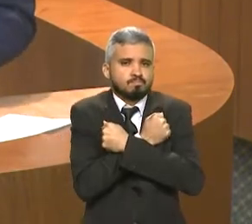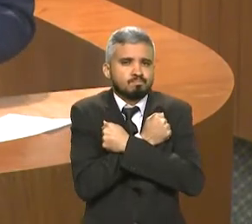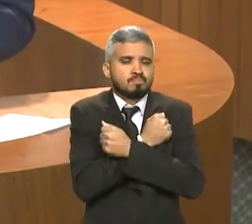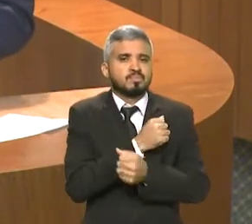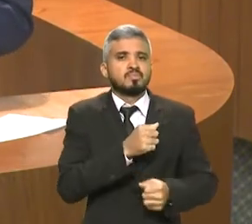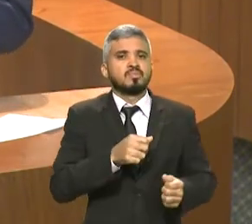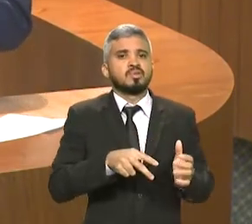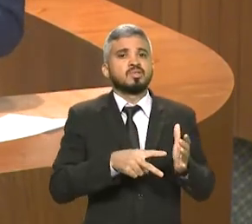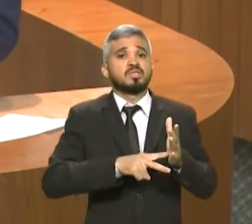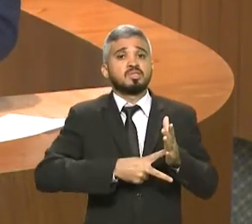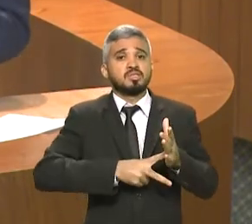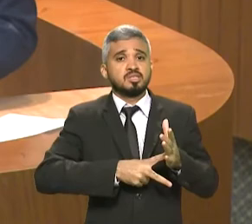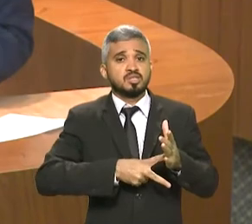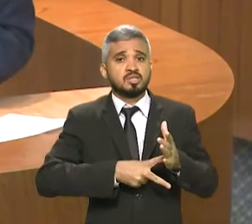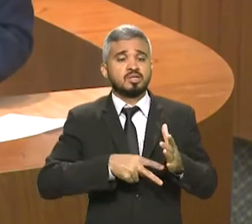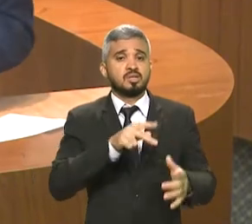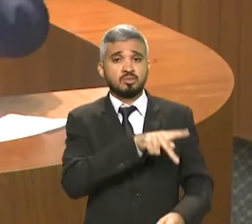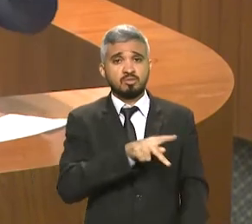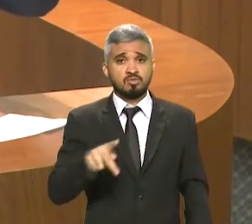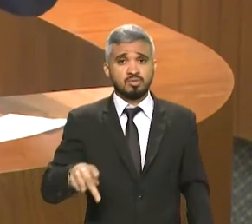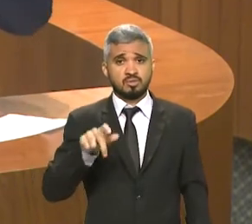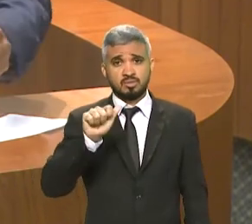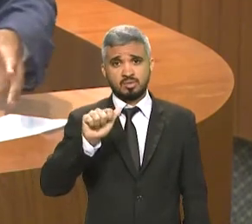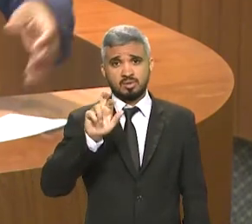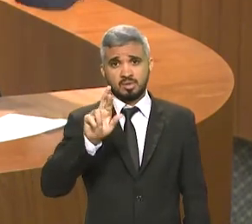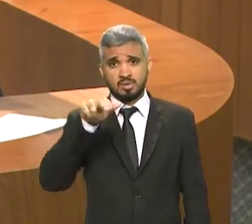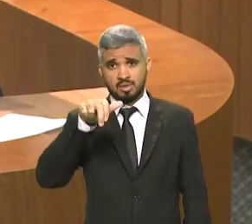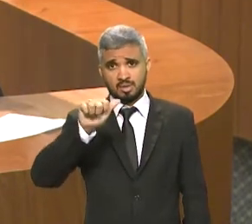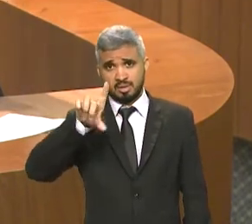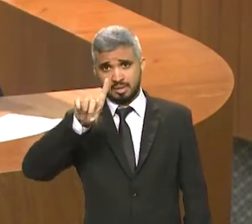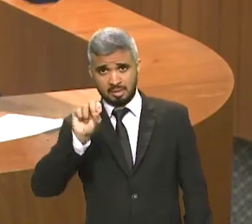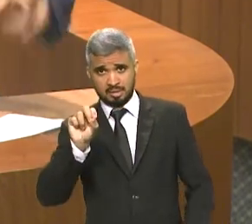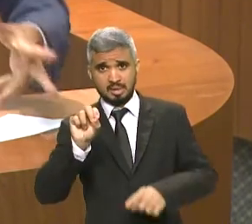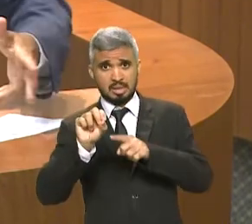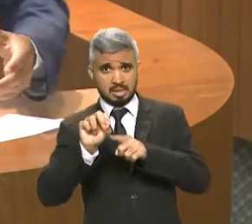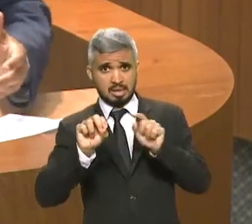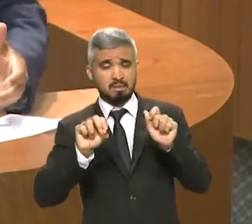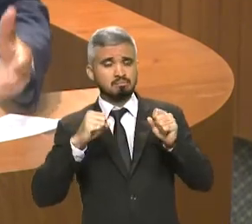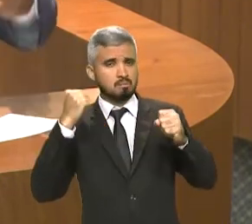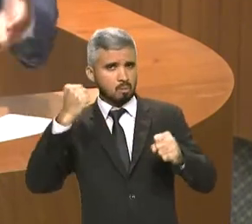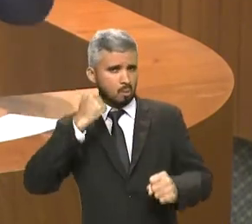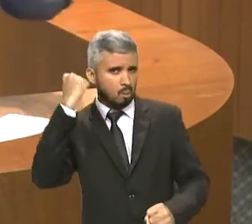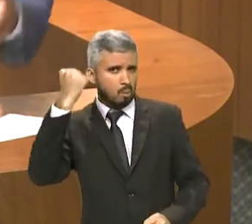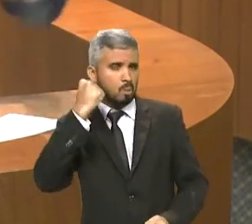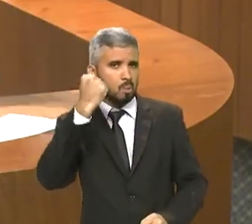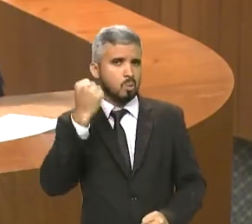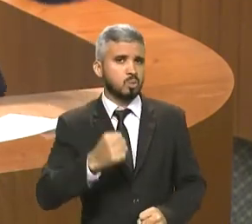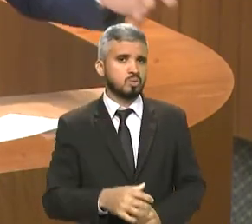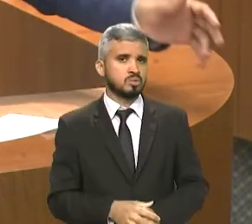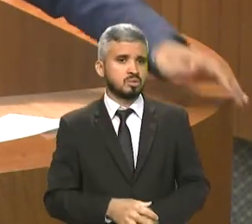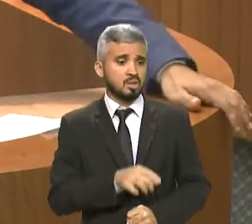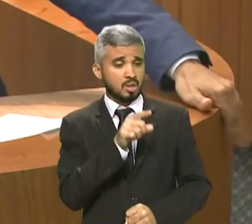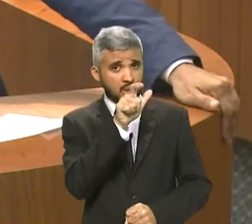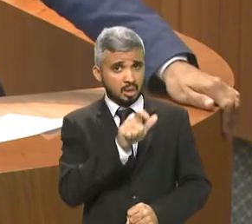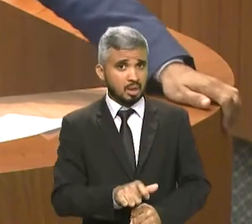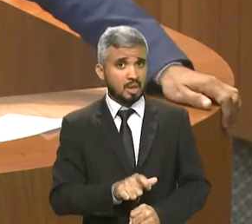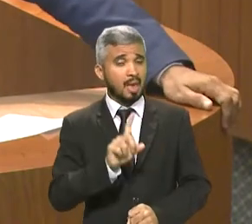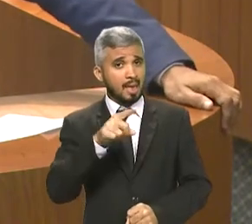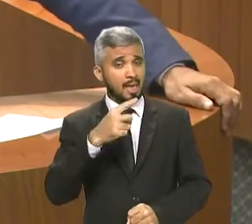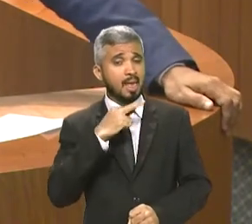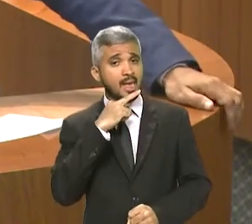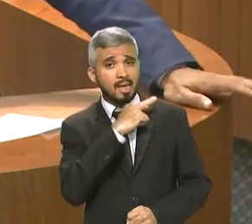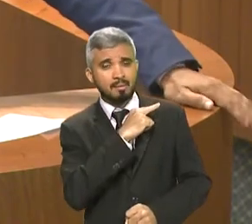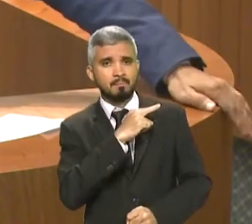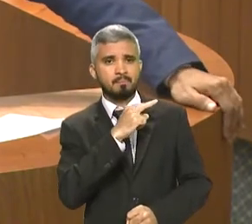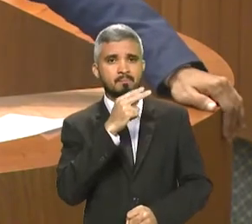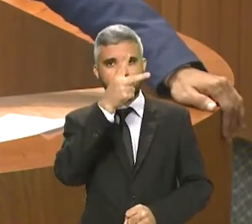professor Arnaldo. Um homem de guerra, um homem lutador. Era esse homem que era para ser prefeito da cidade de Araiós.